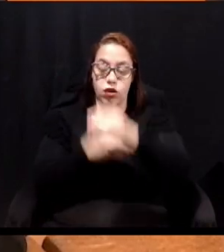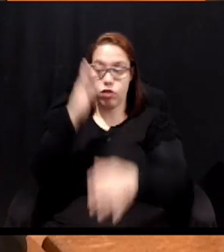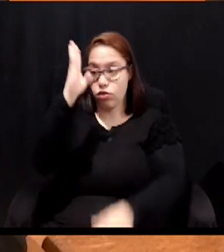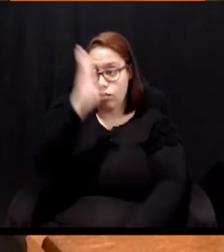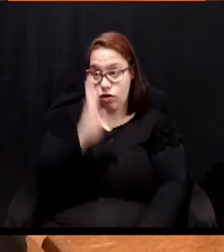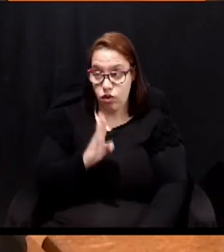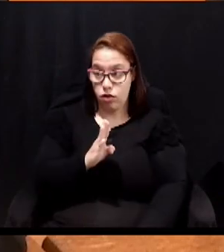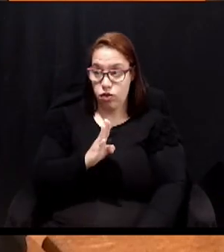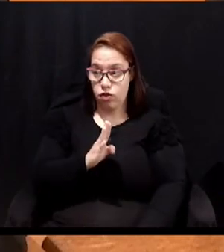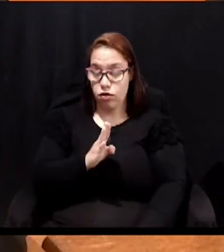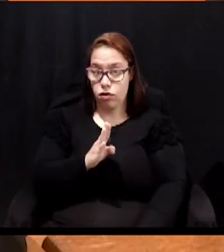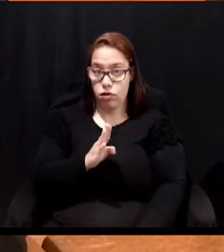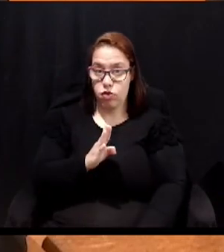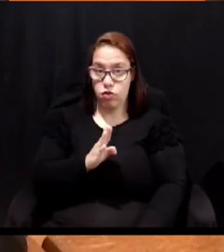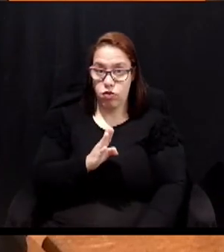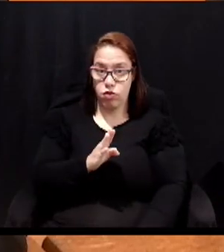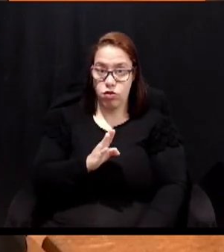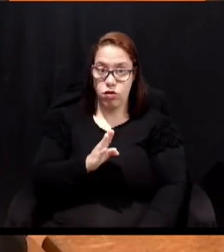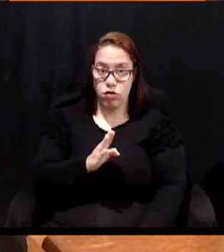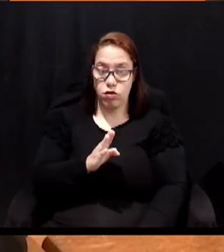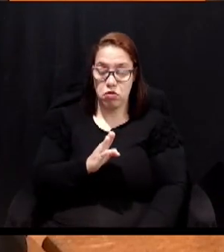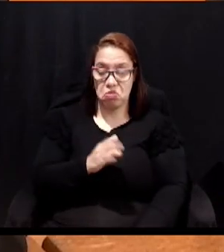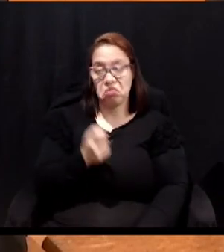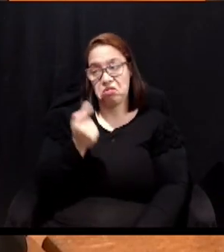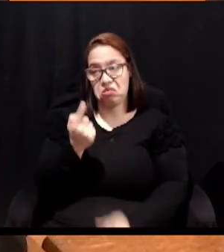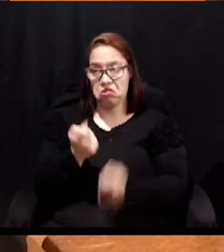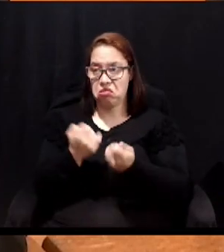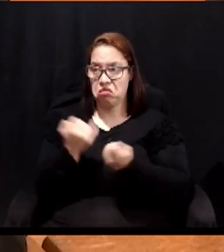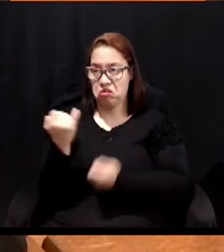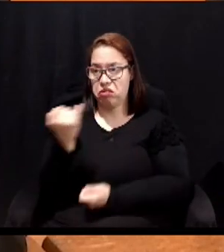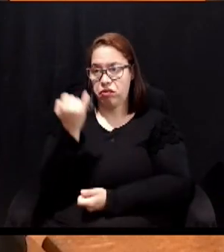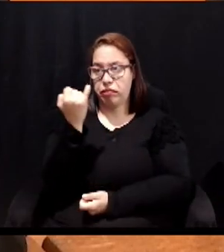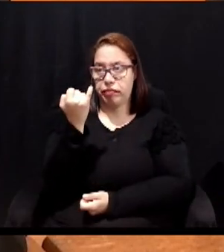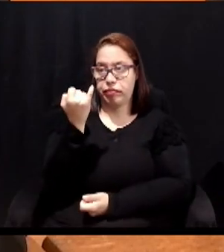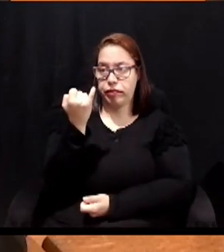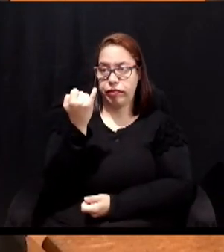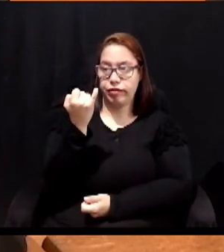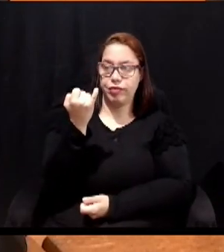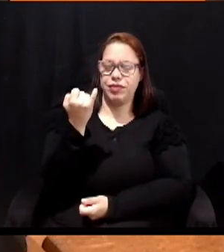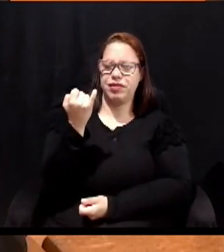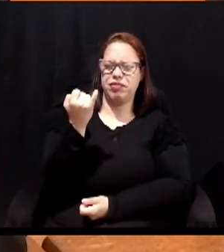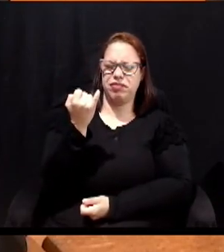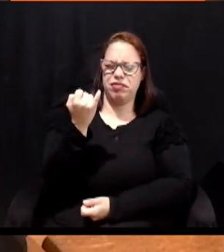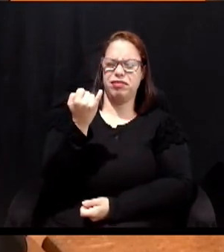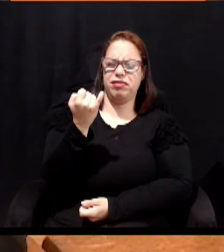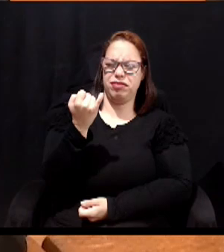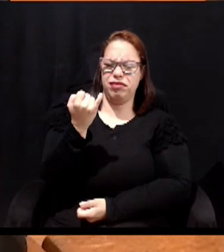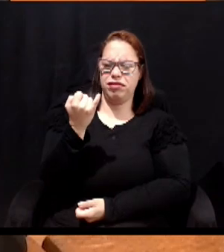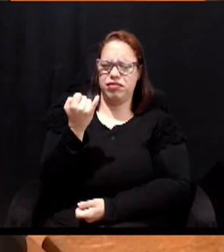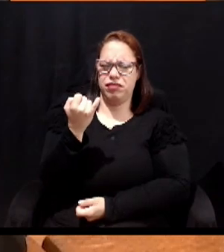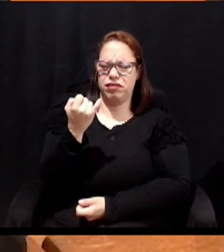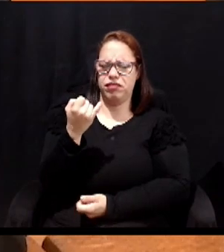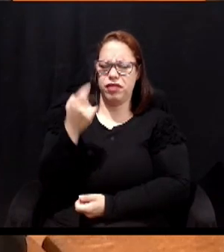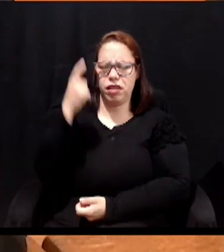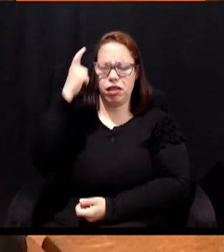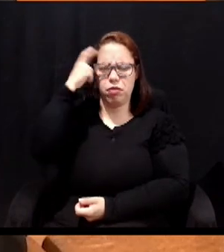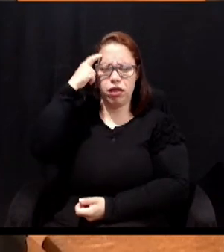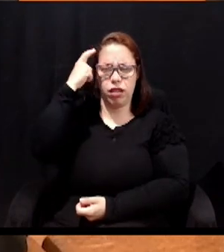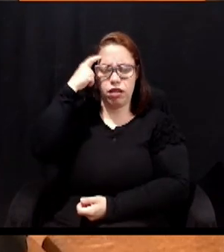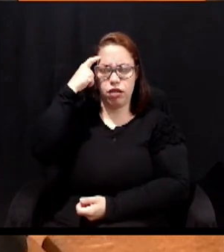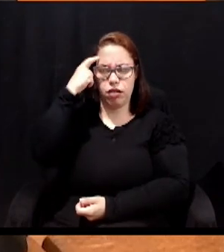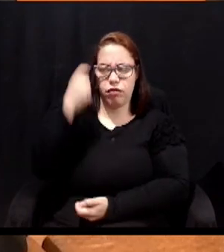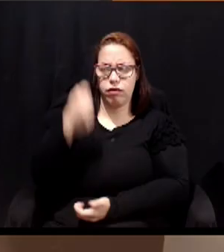né? Eu acho que isso são coisas que podem ser extremamente importantes para serem trabalhadas. Veja a questão